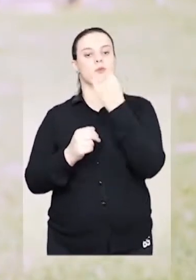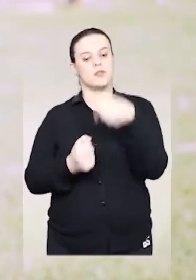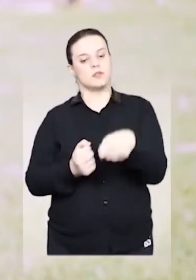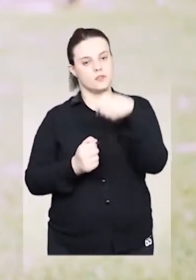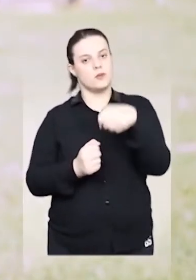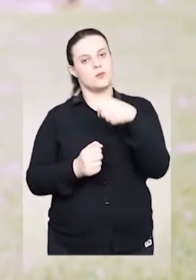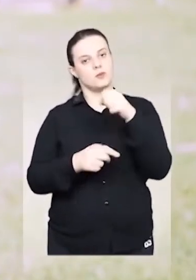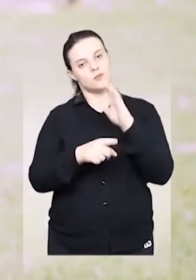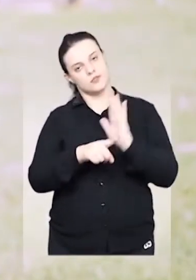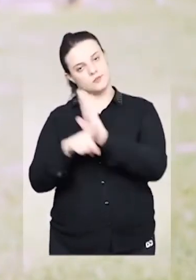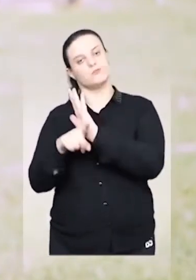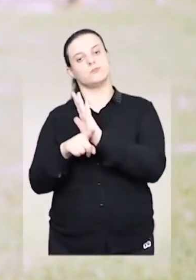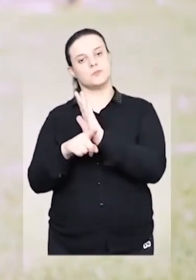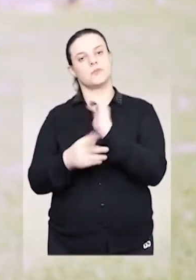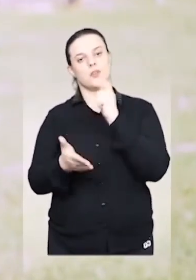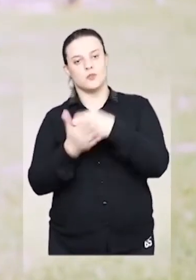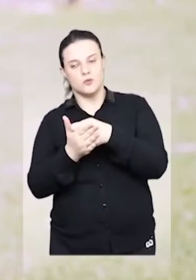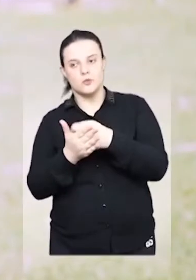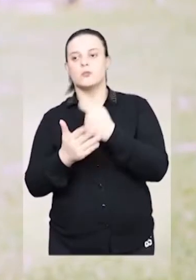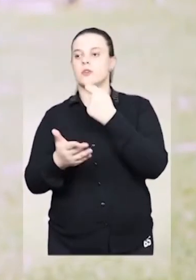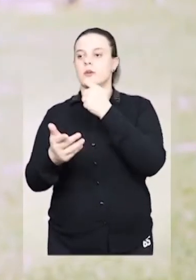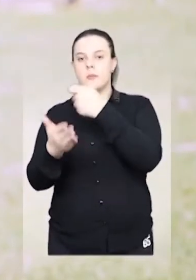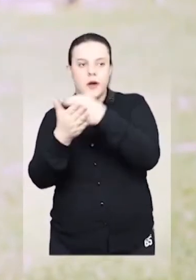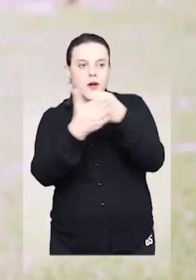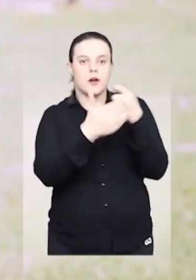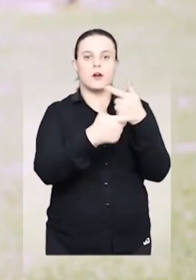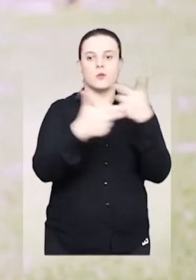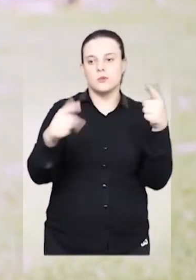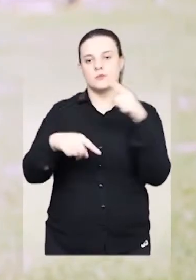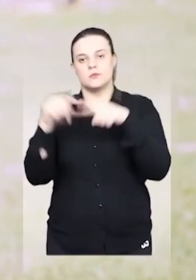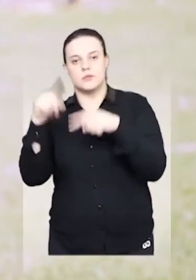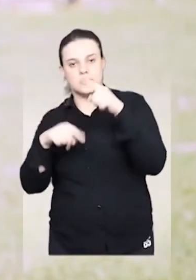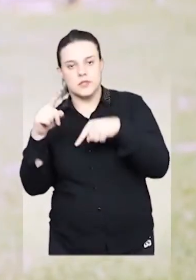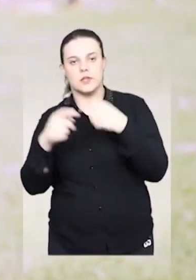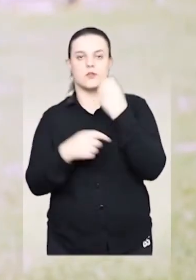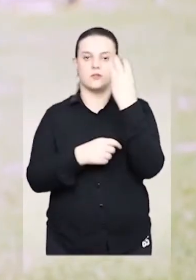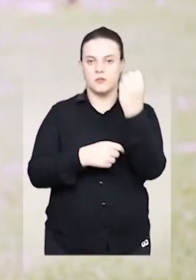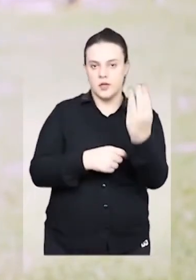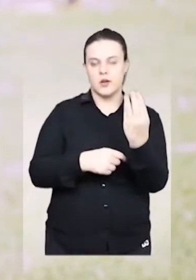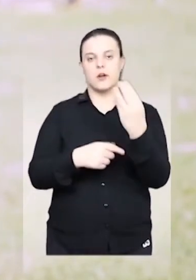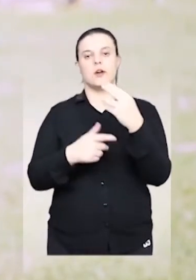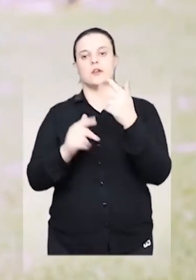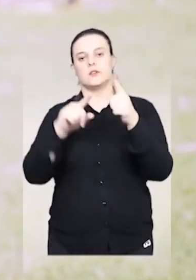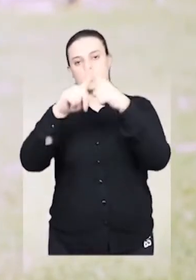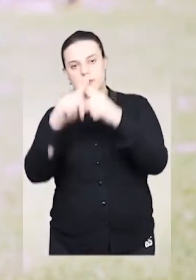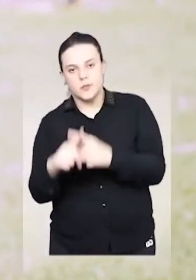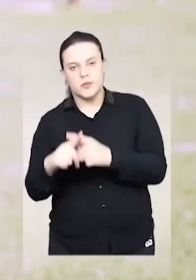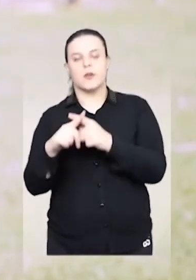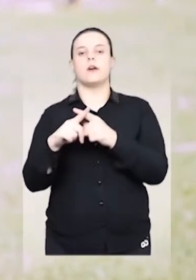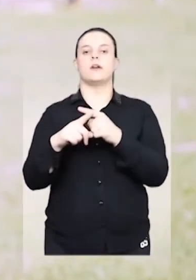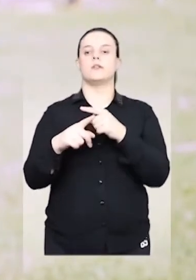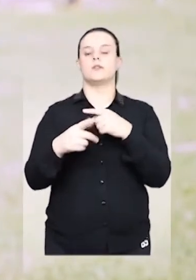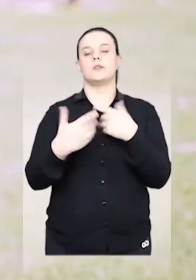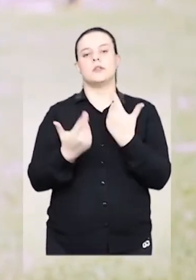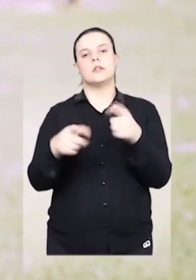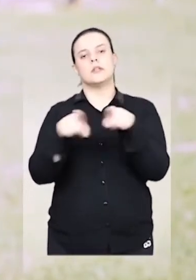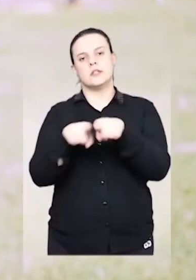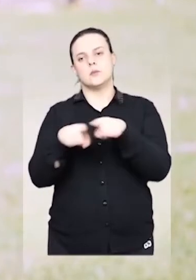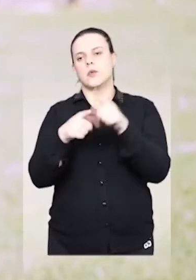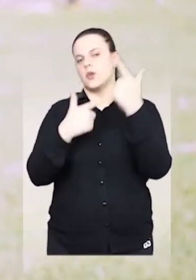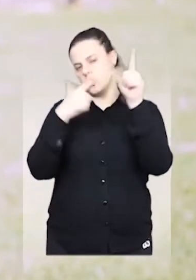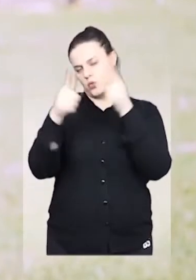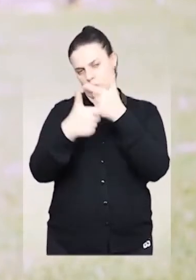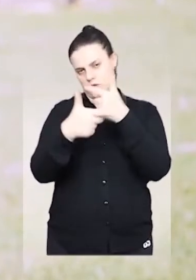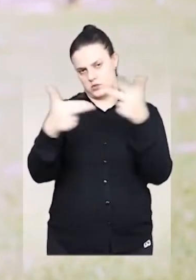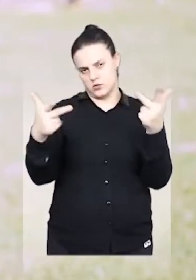Bolsa Atleta, que me ajuda a financiar material, viagens, campeonatos e todas